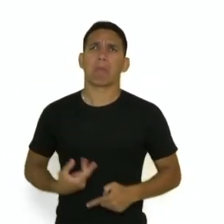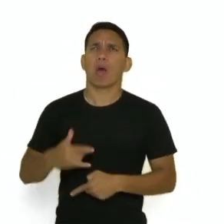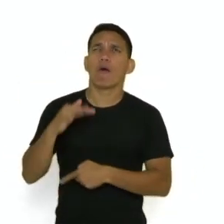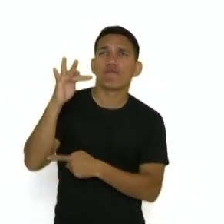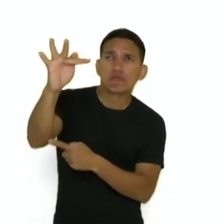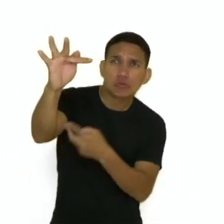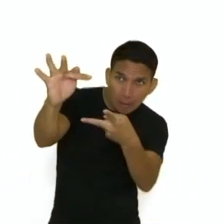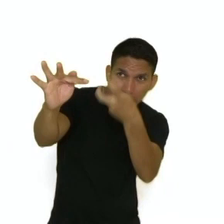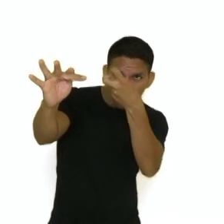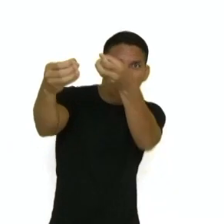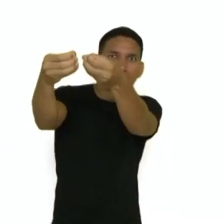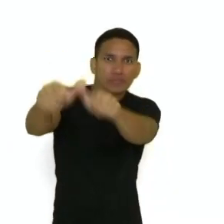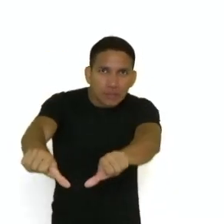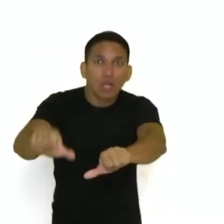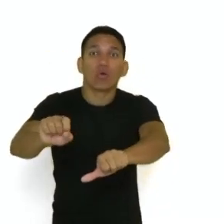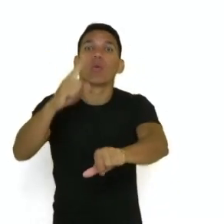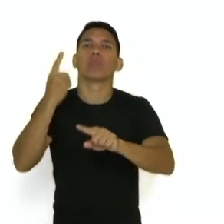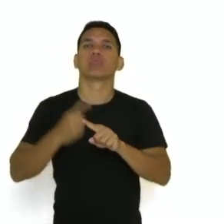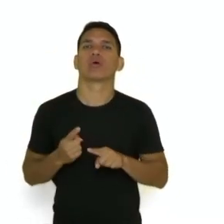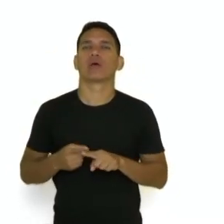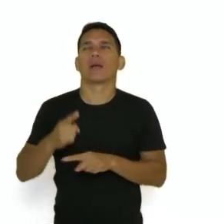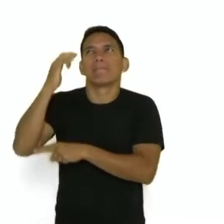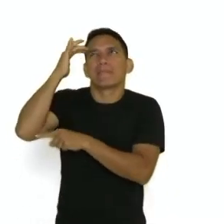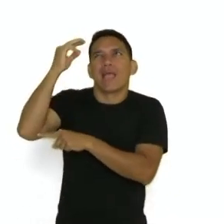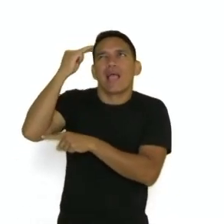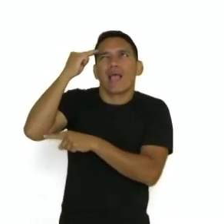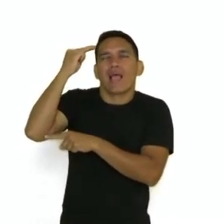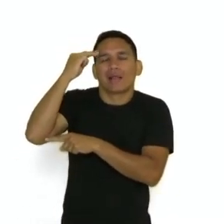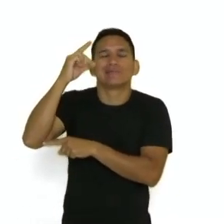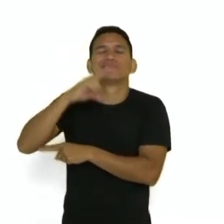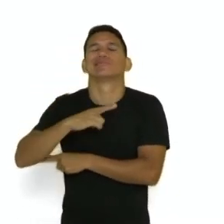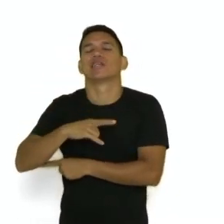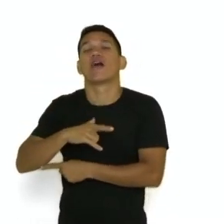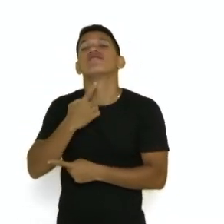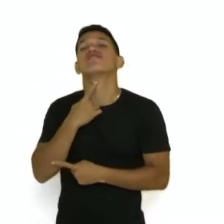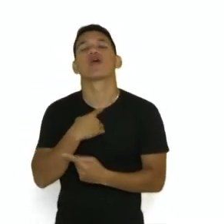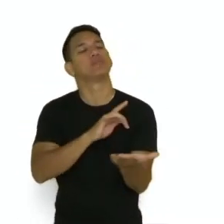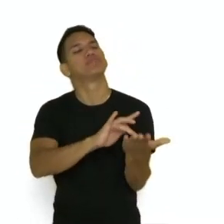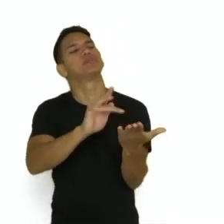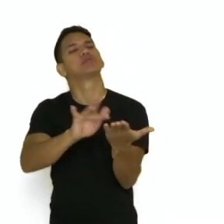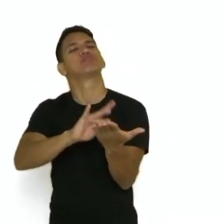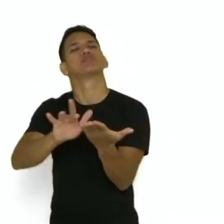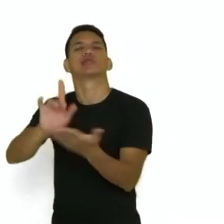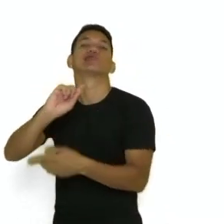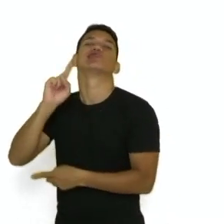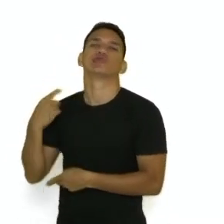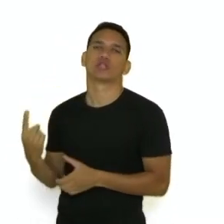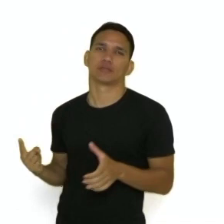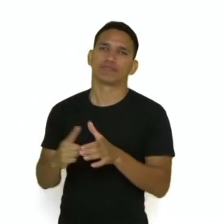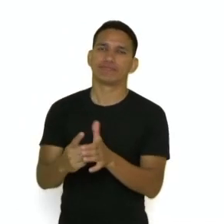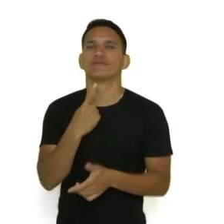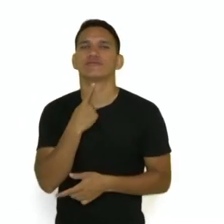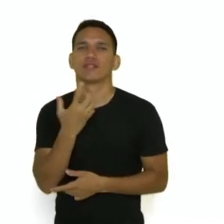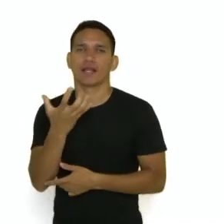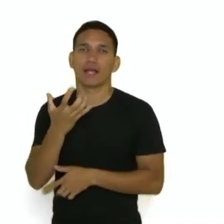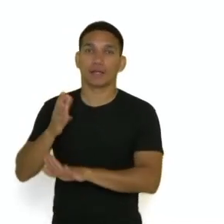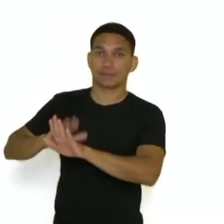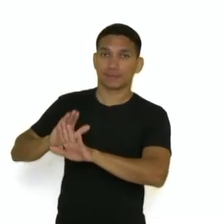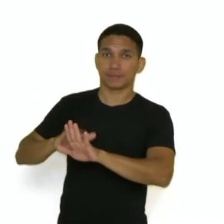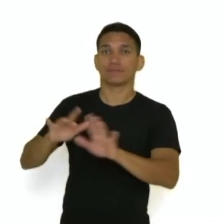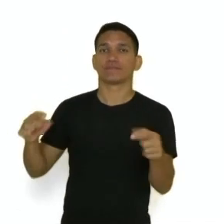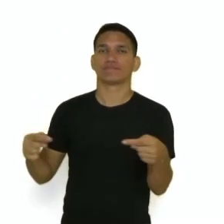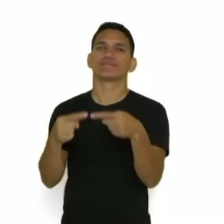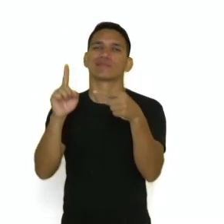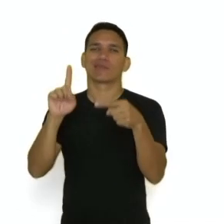trágico são provocados pela mentalidade consumista na qual estamos inseridos, que é sinônimo de mentalidade egoísta. Então, aqui